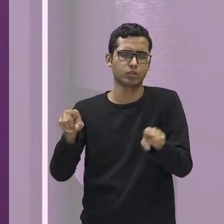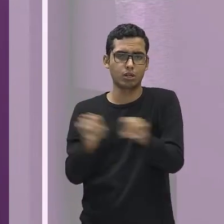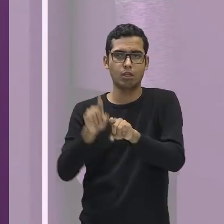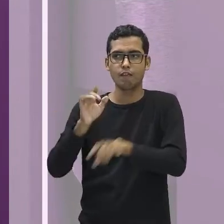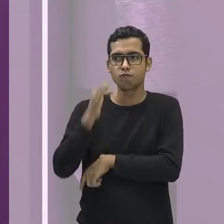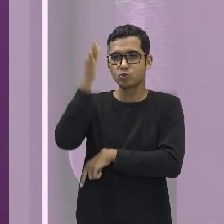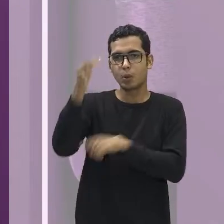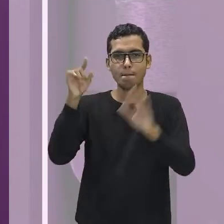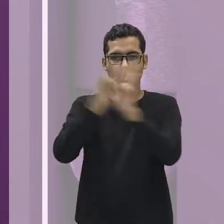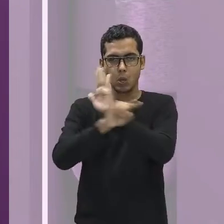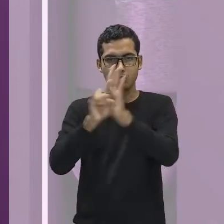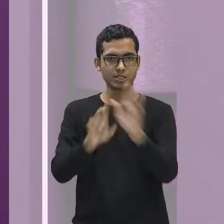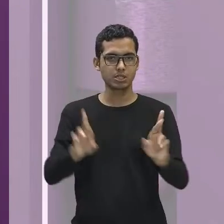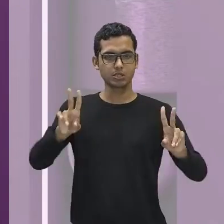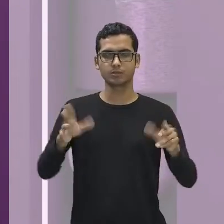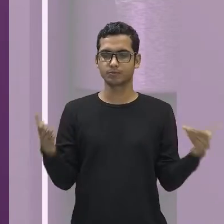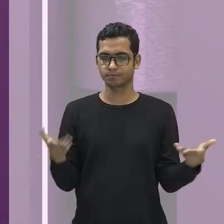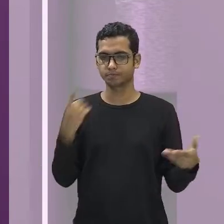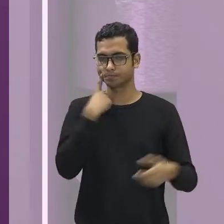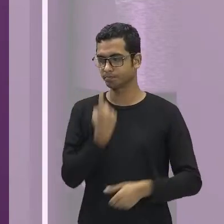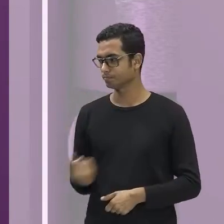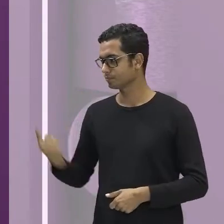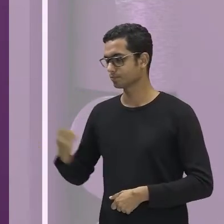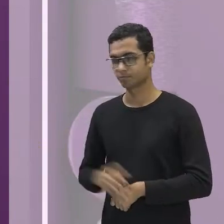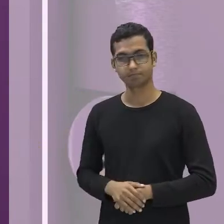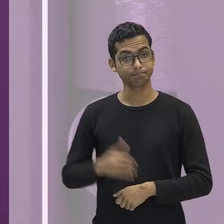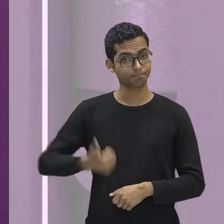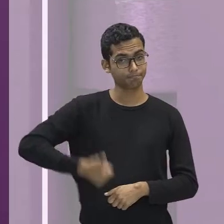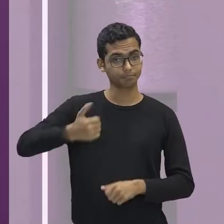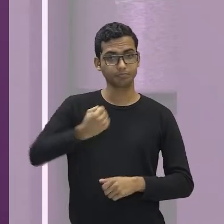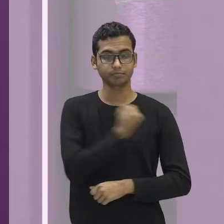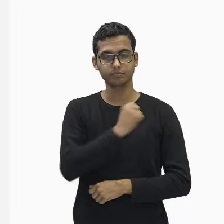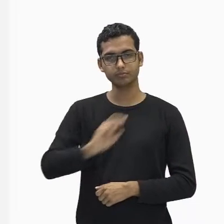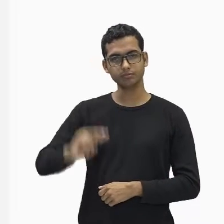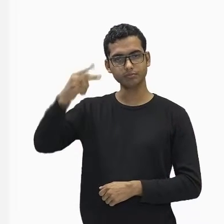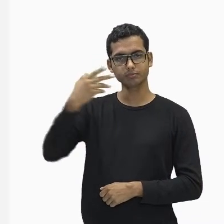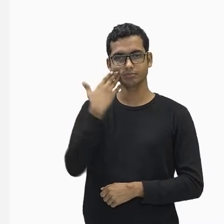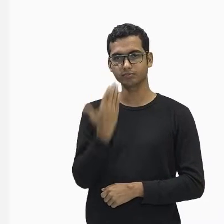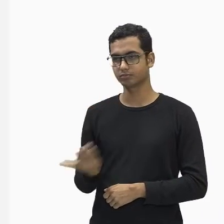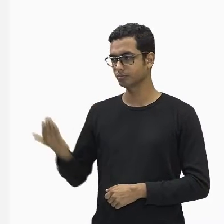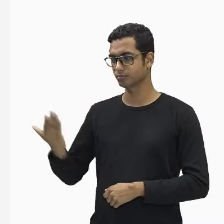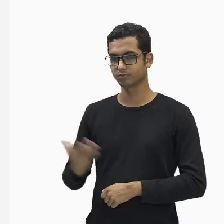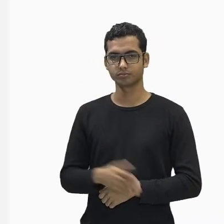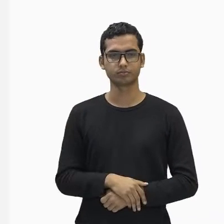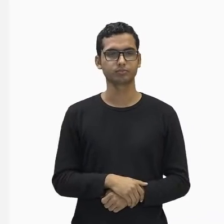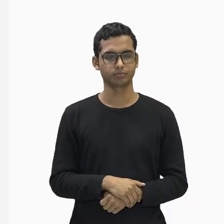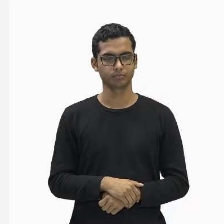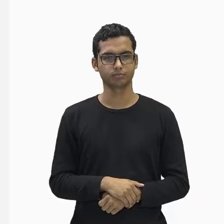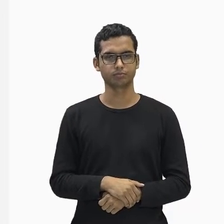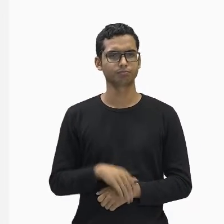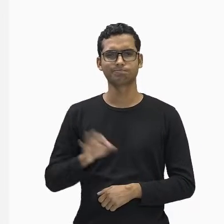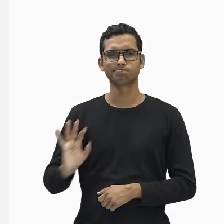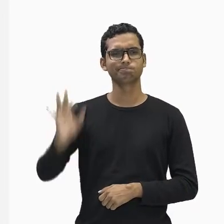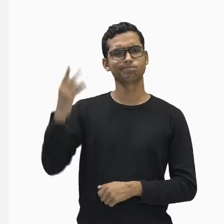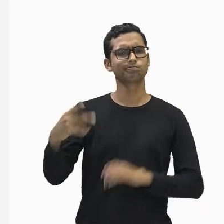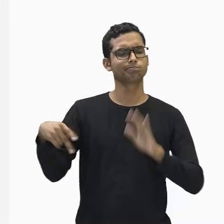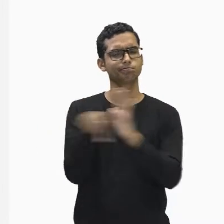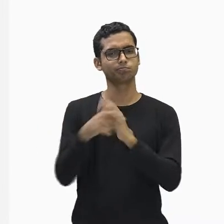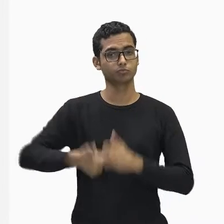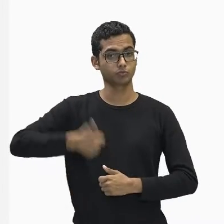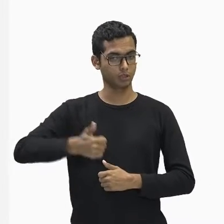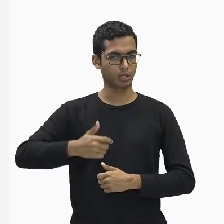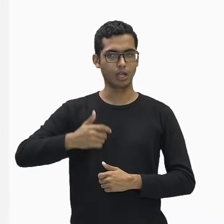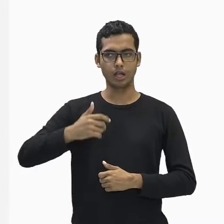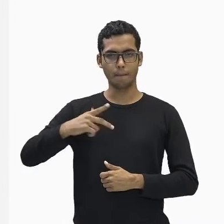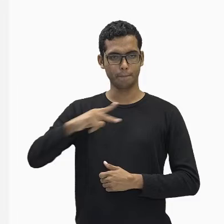aparecer. Então, vamos lá conhecer o primeiro caso de potenciação. Acompanhe aí a tela. O primeiro caso